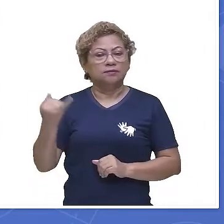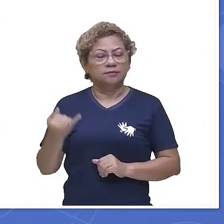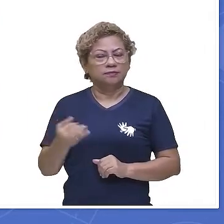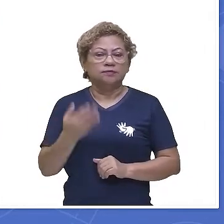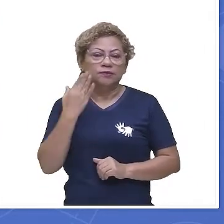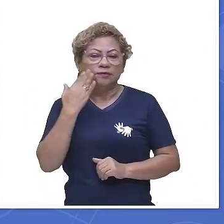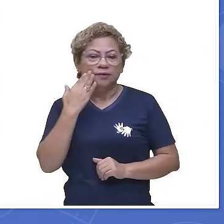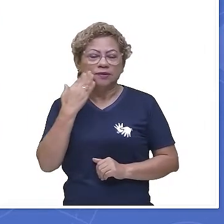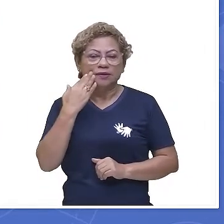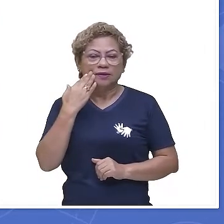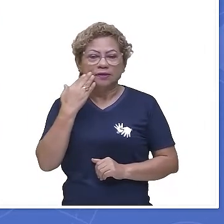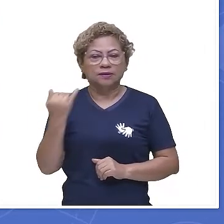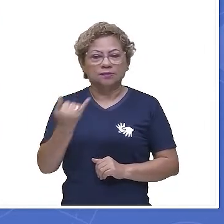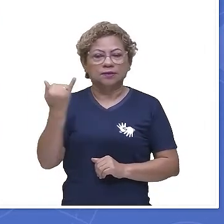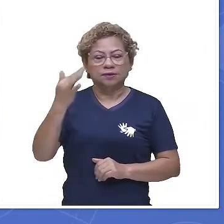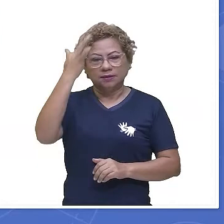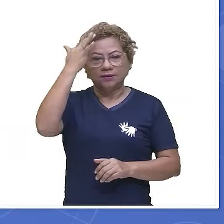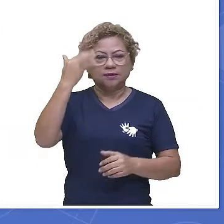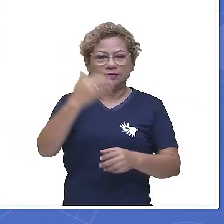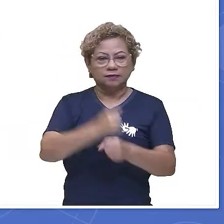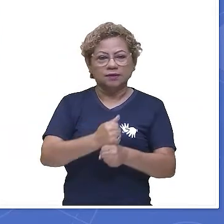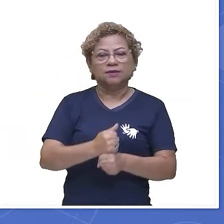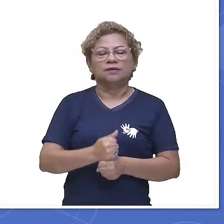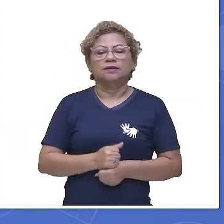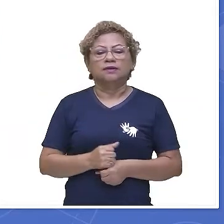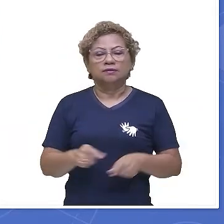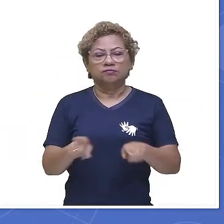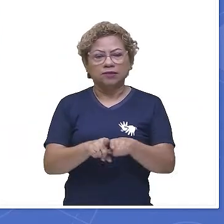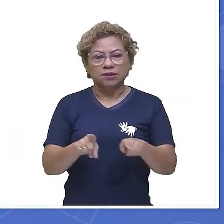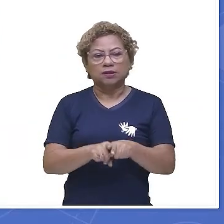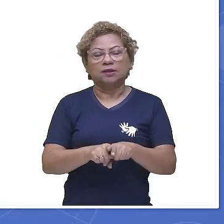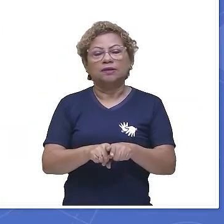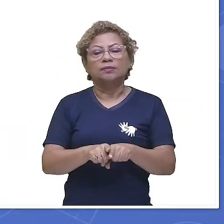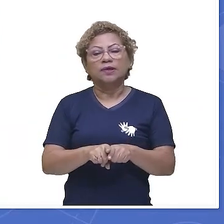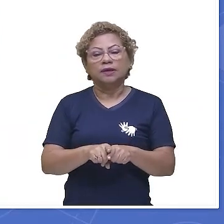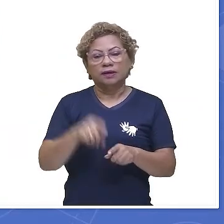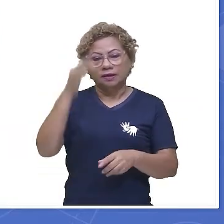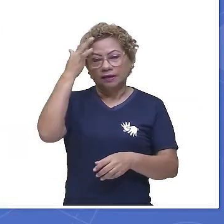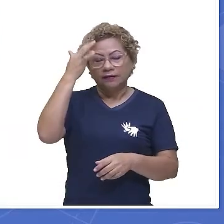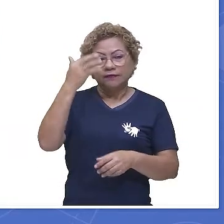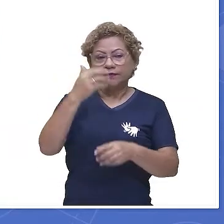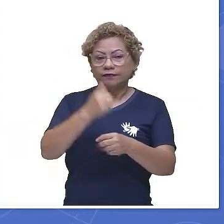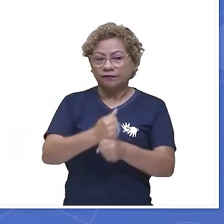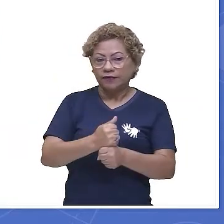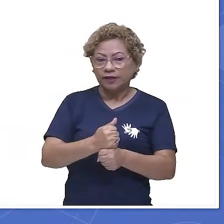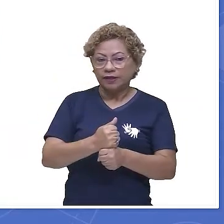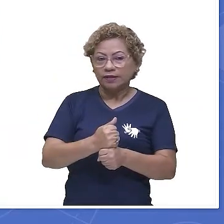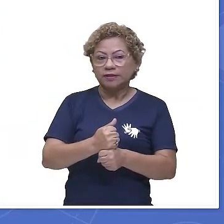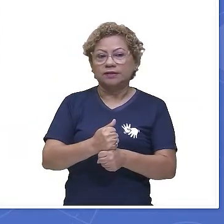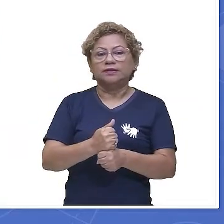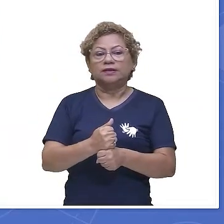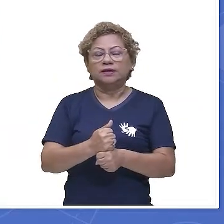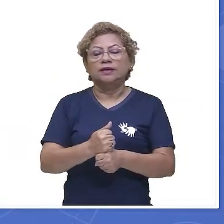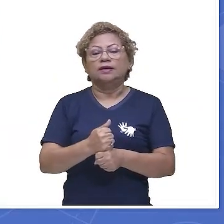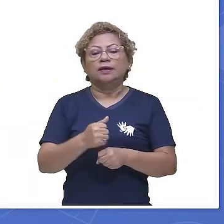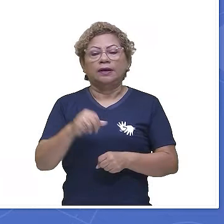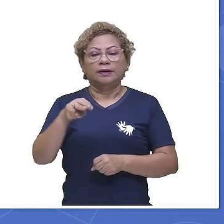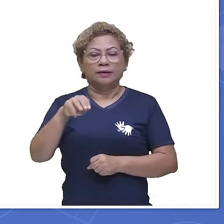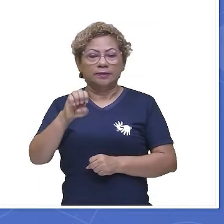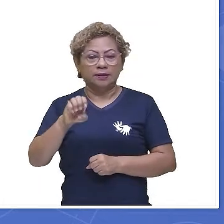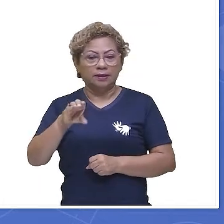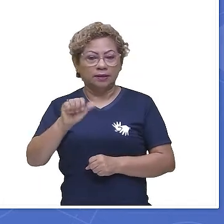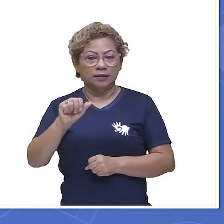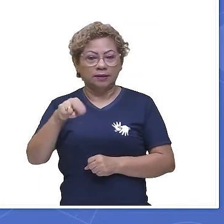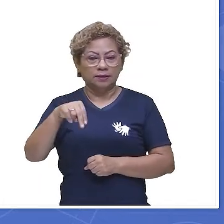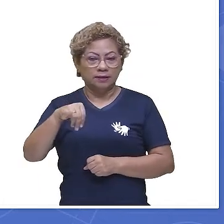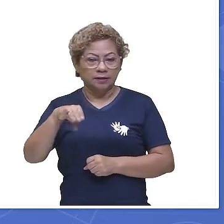ramos, como, por exemplo, o ramo da mecânica, que é o ramo que a gente estuda muito no primeiro ano. Basicamente, nós passamos todo o